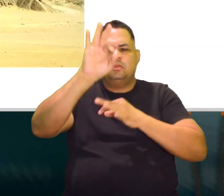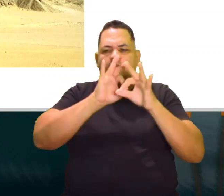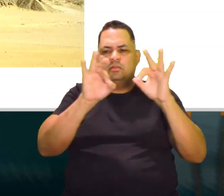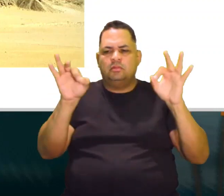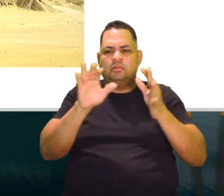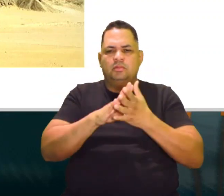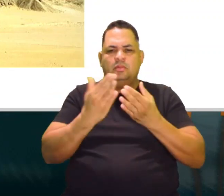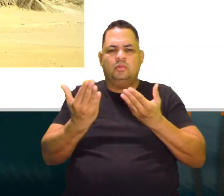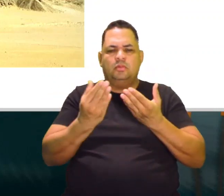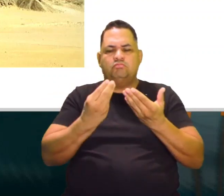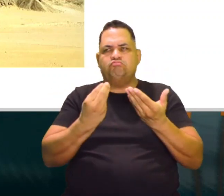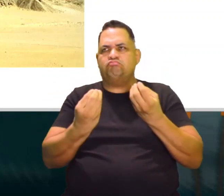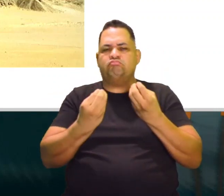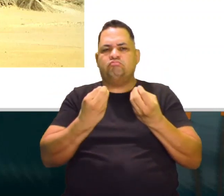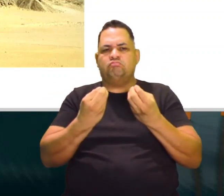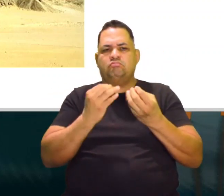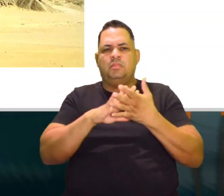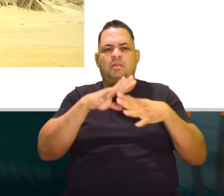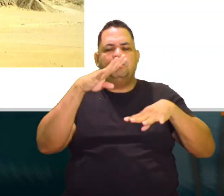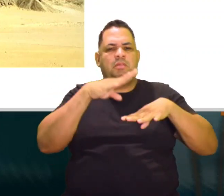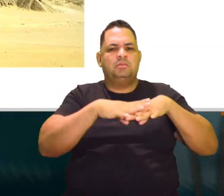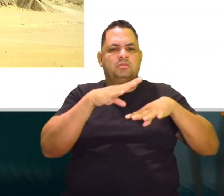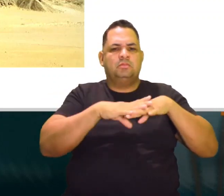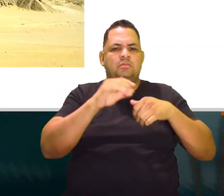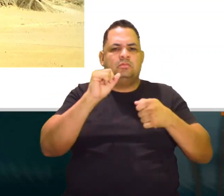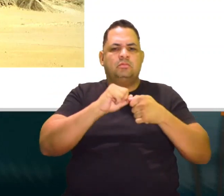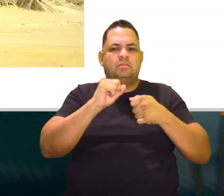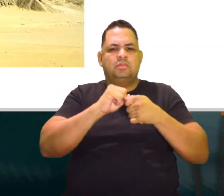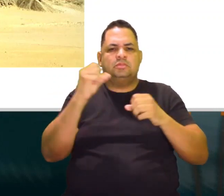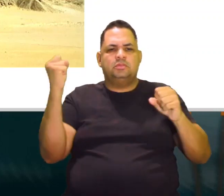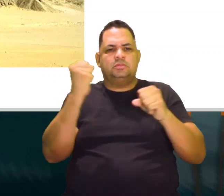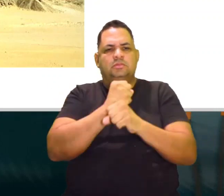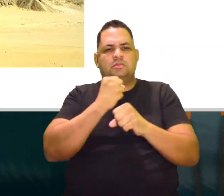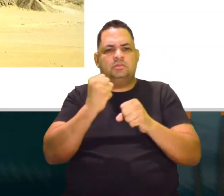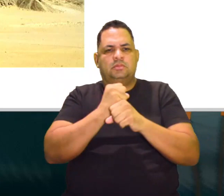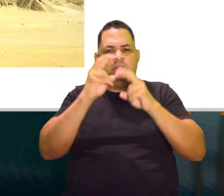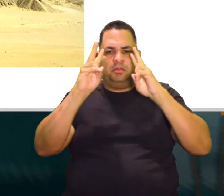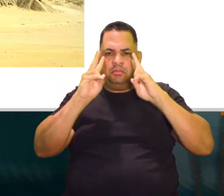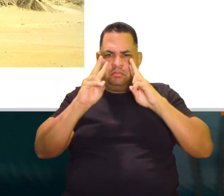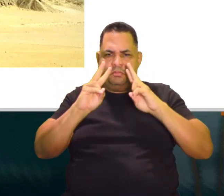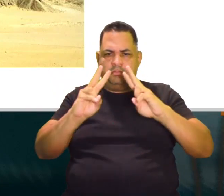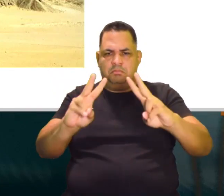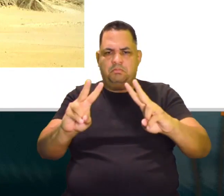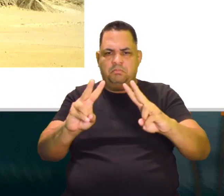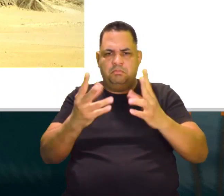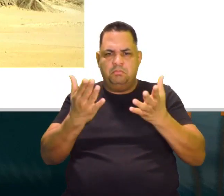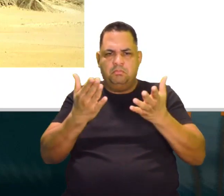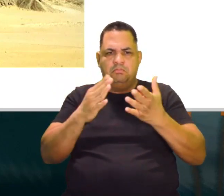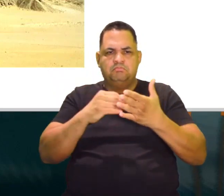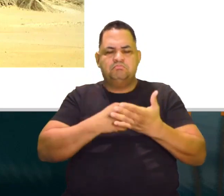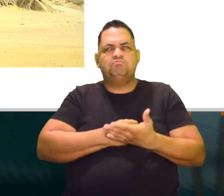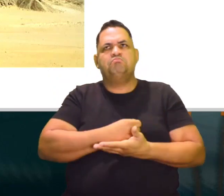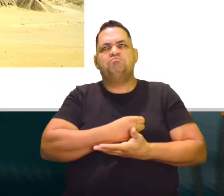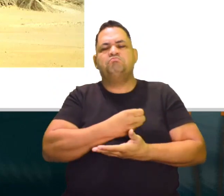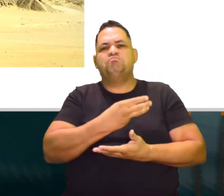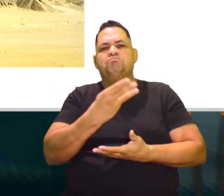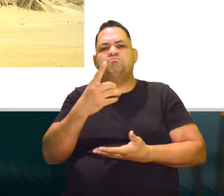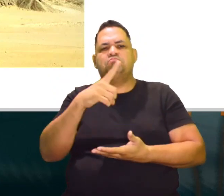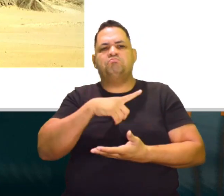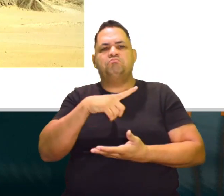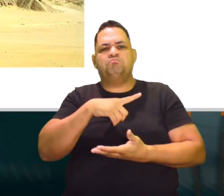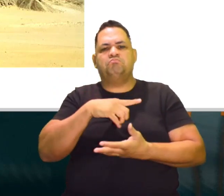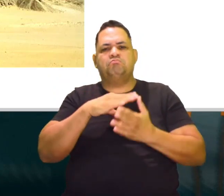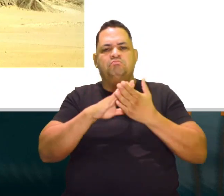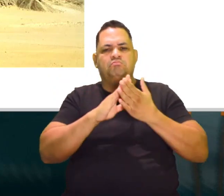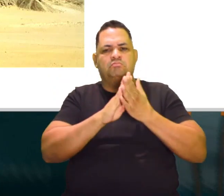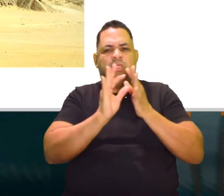medidas matemáticas, né, para fazer essa construção que visualmente podemos observar o quanto que há ali um